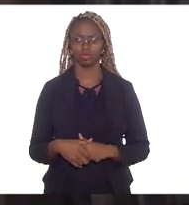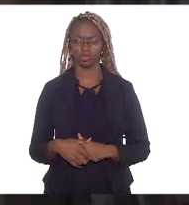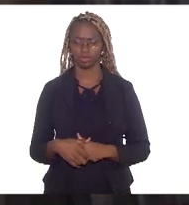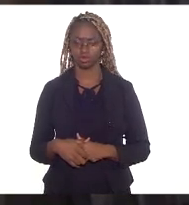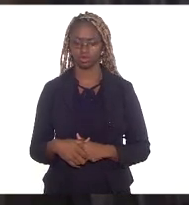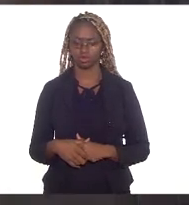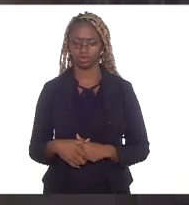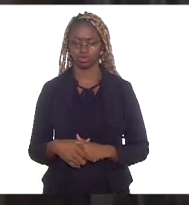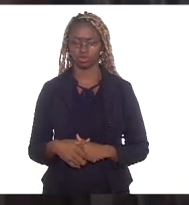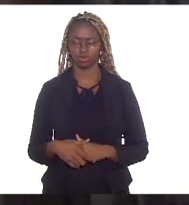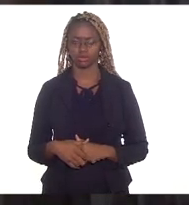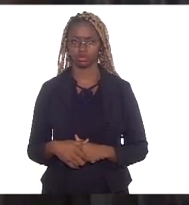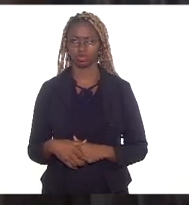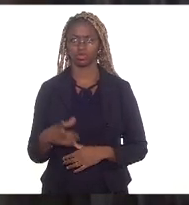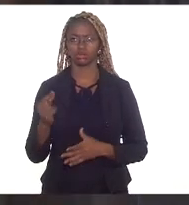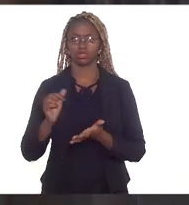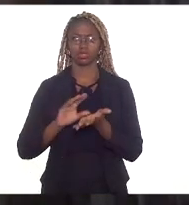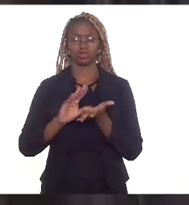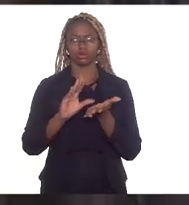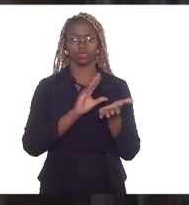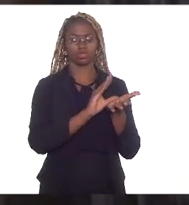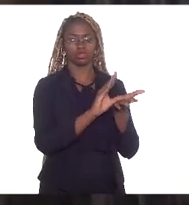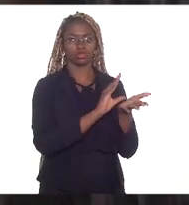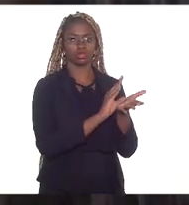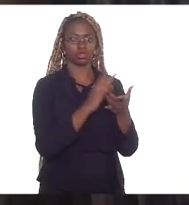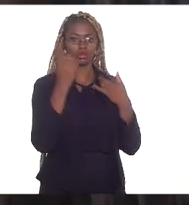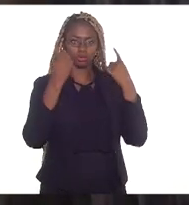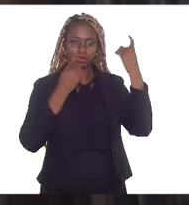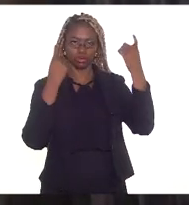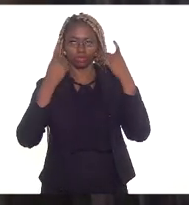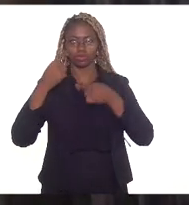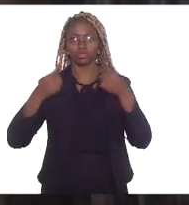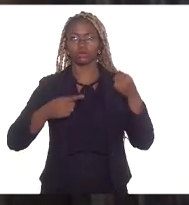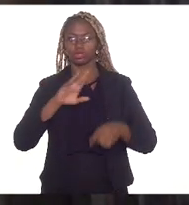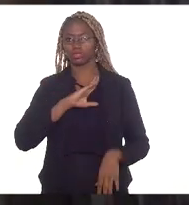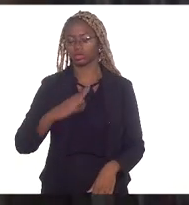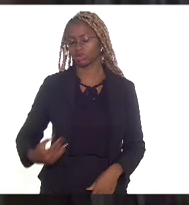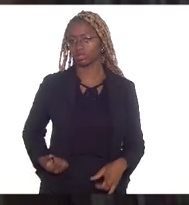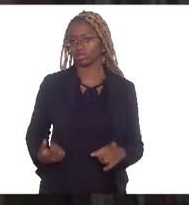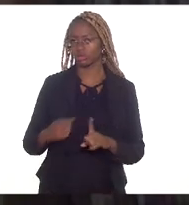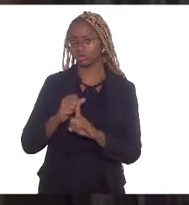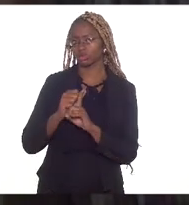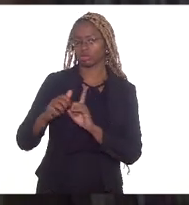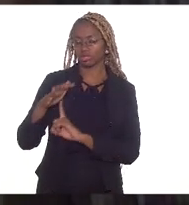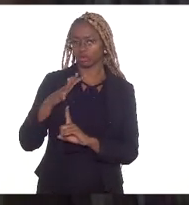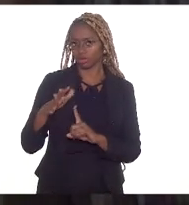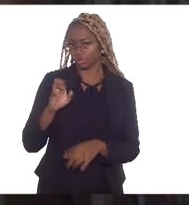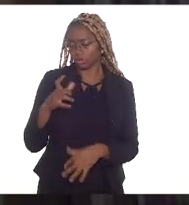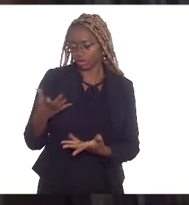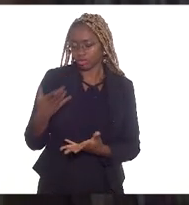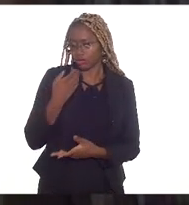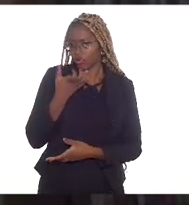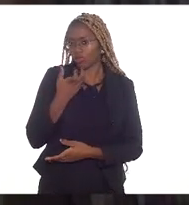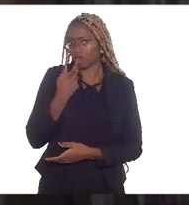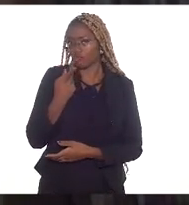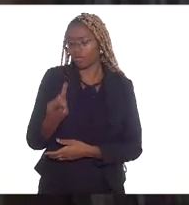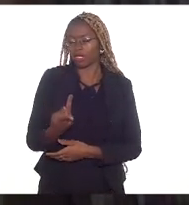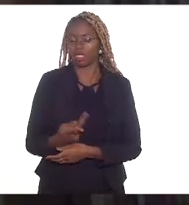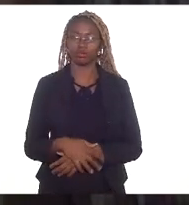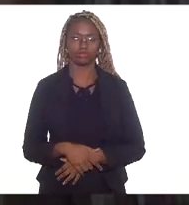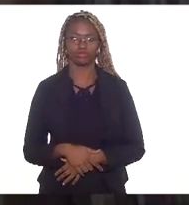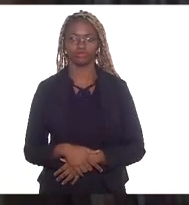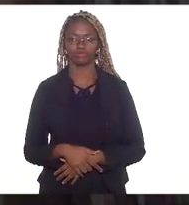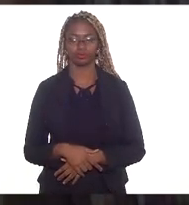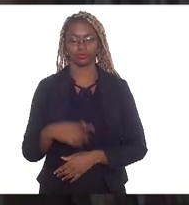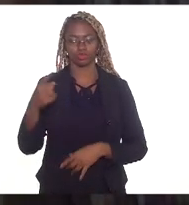dos investimentos, da preocupação exatamente com as políticas públicas sociais. É isso que eu quero falar. Quer dizer, a